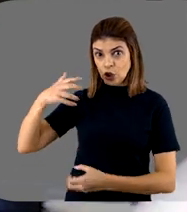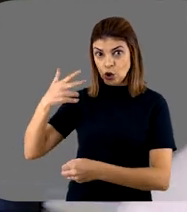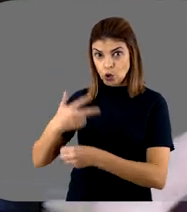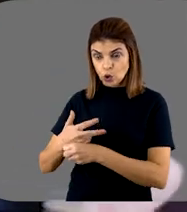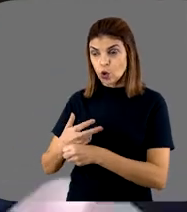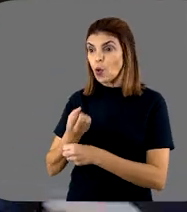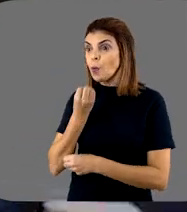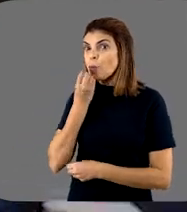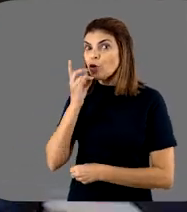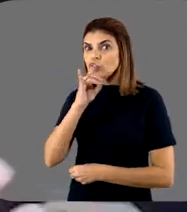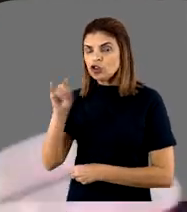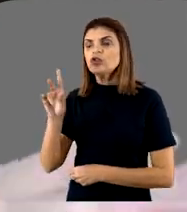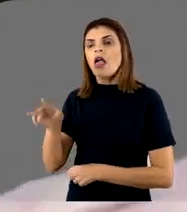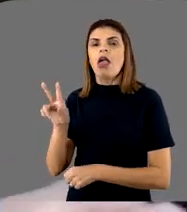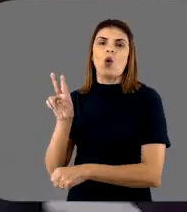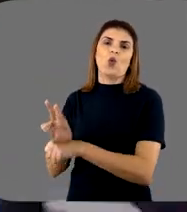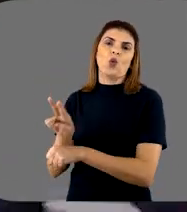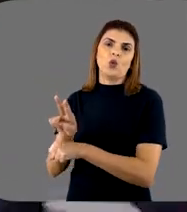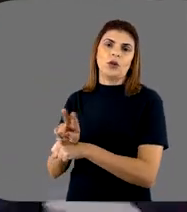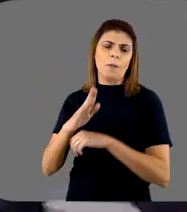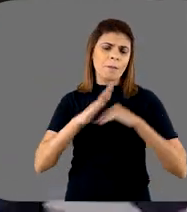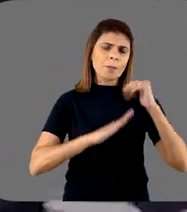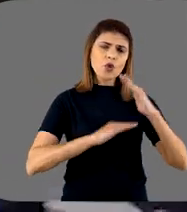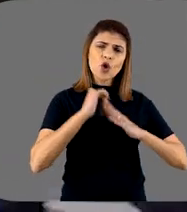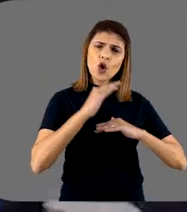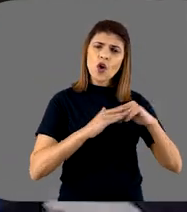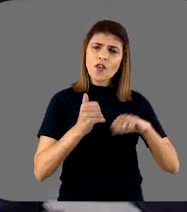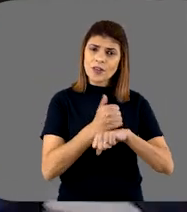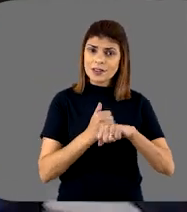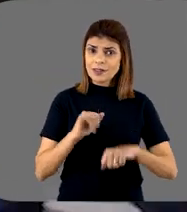cuidador né então todas as